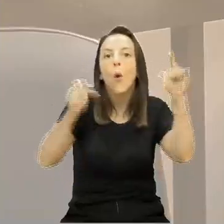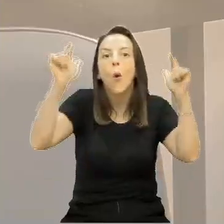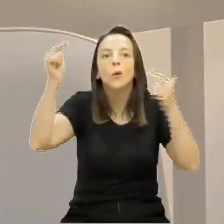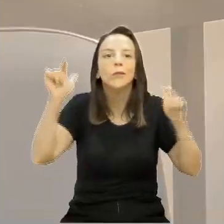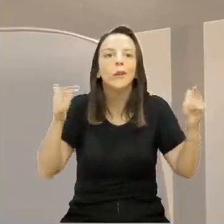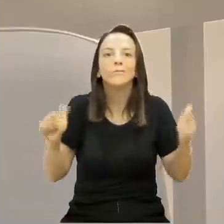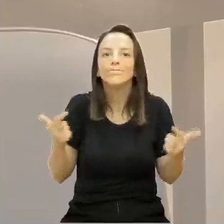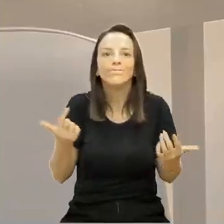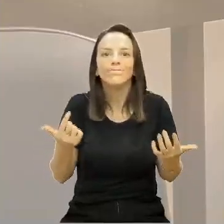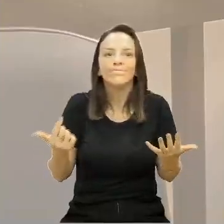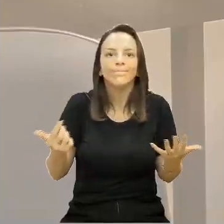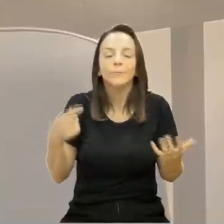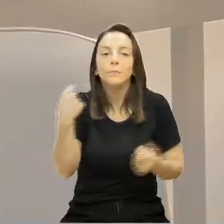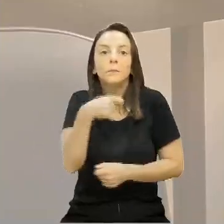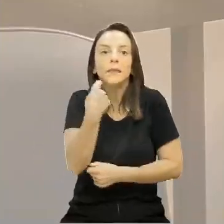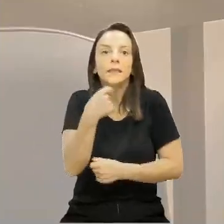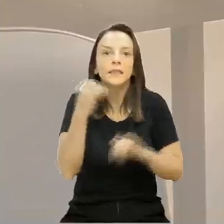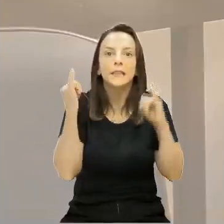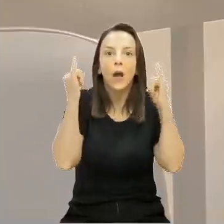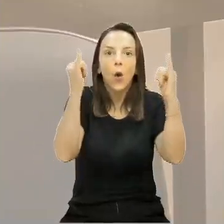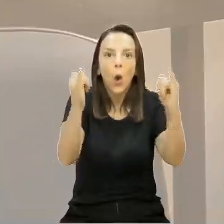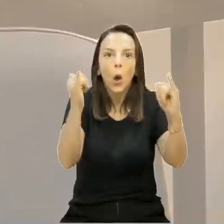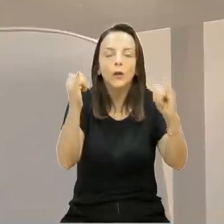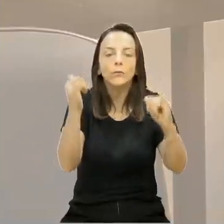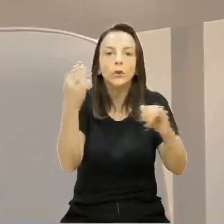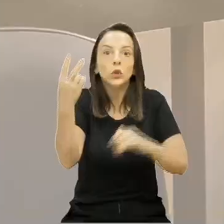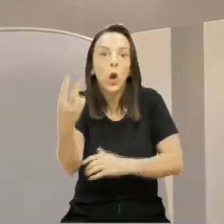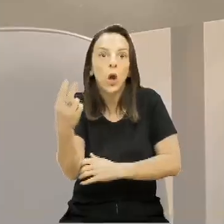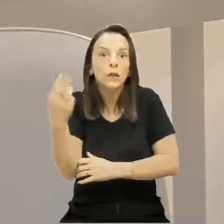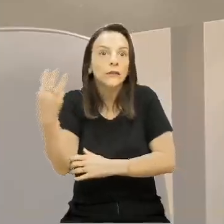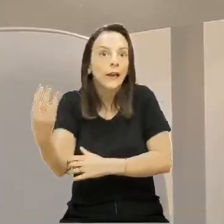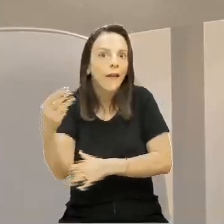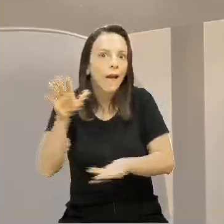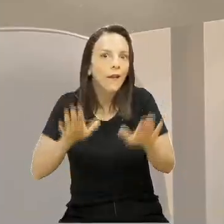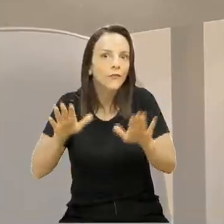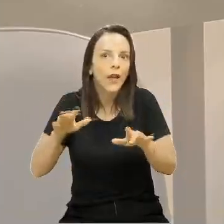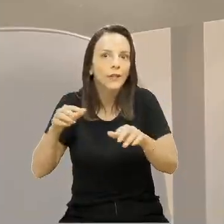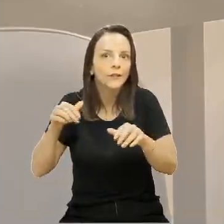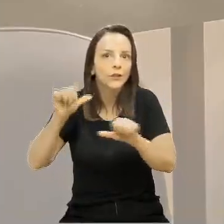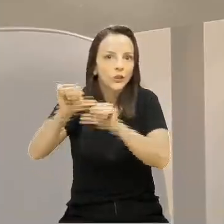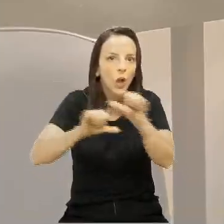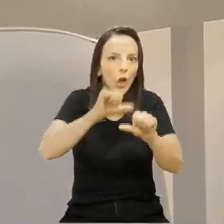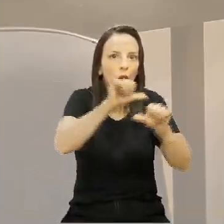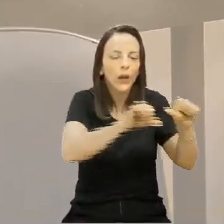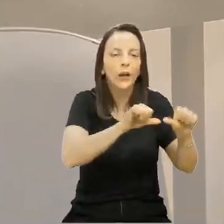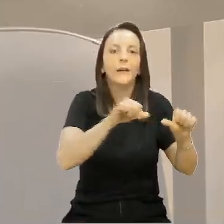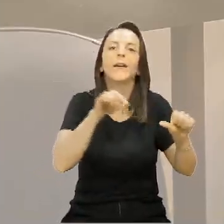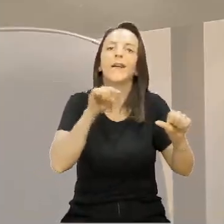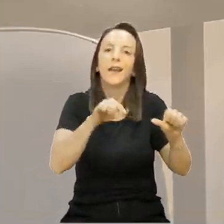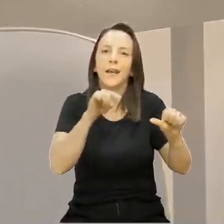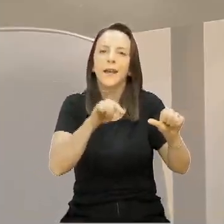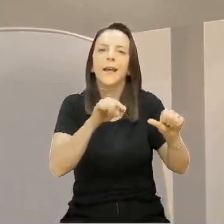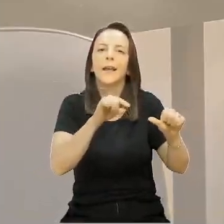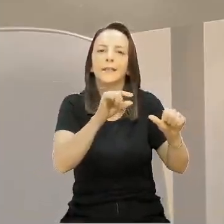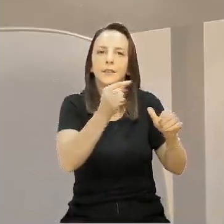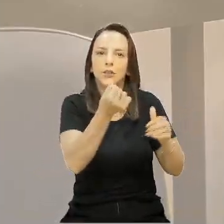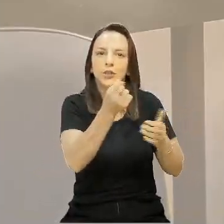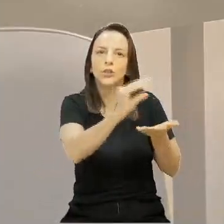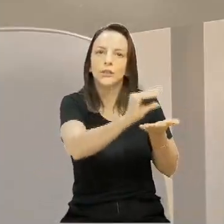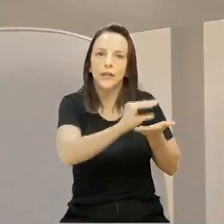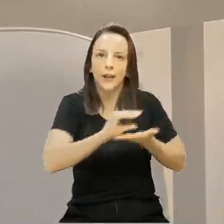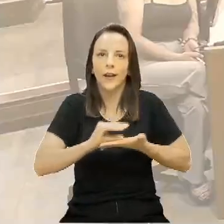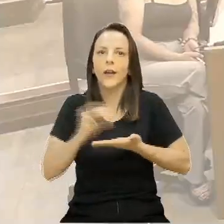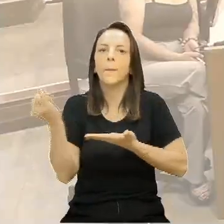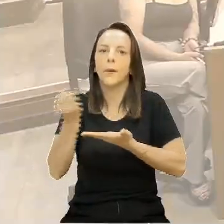3 ônibus, aquele subsídio ali é muito importante para no final do dia poder colocar um pãozinho a mais na mesa, por isso que eu voto favorável.